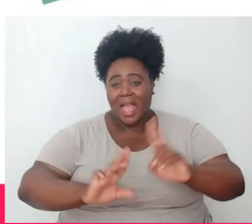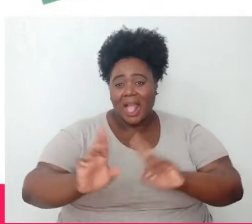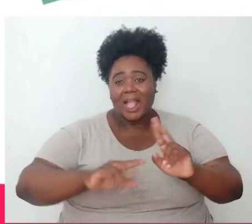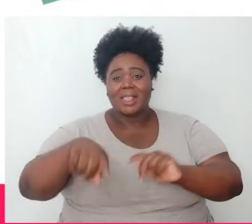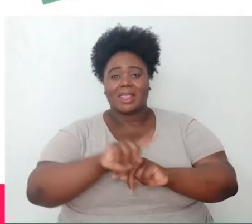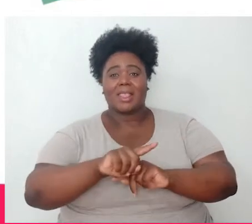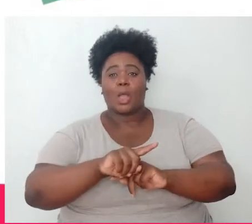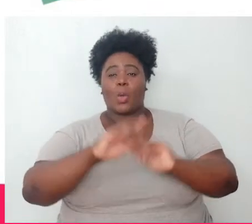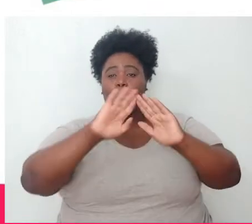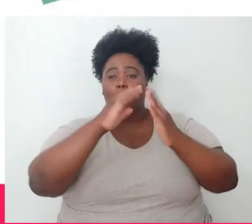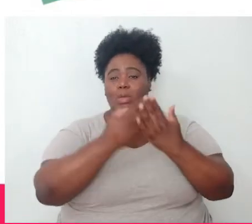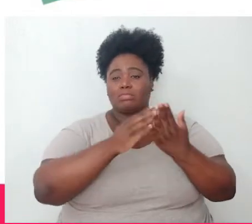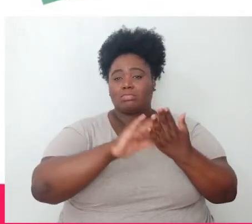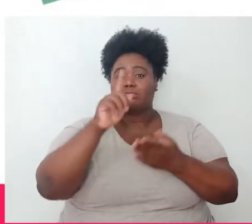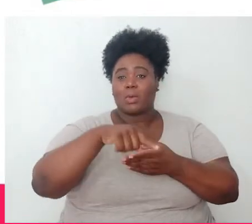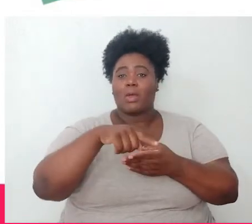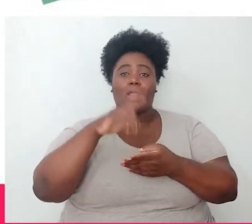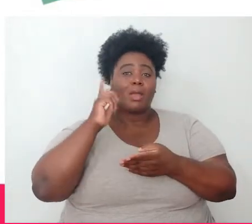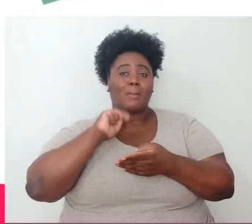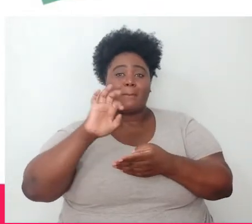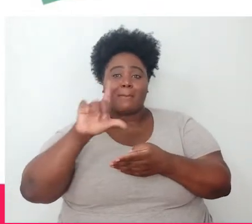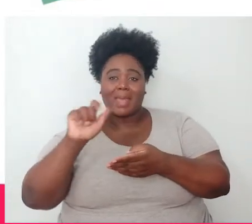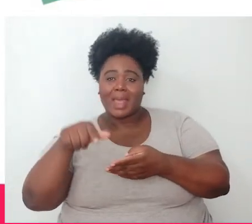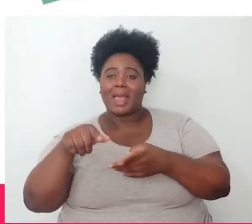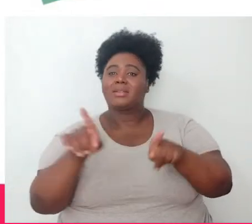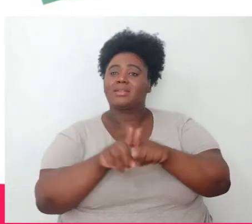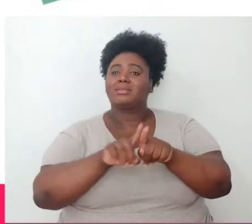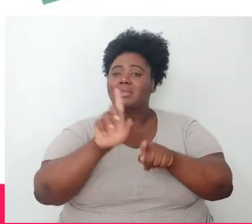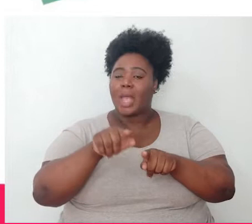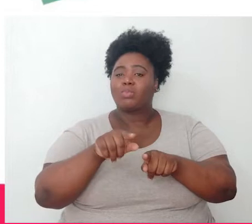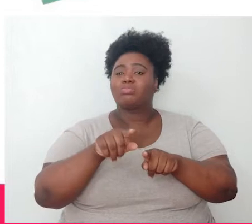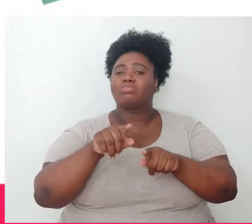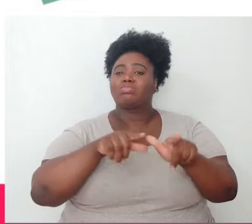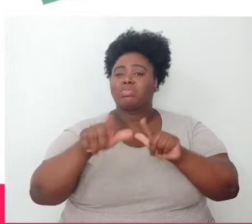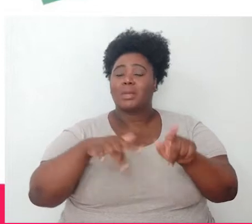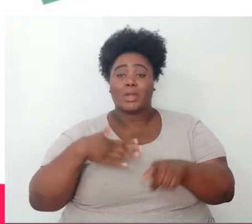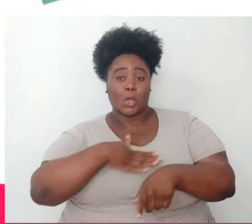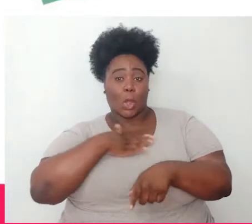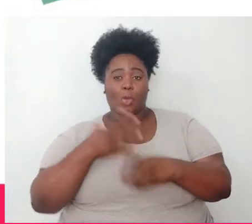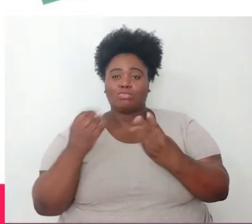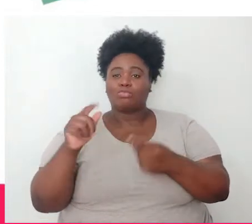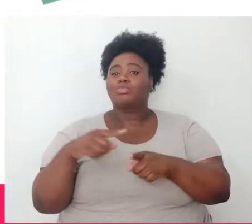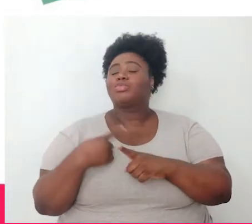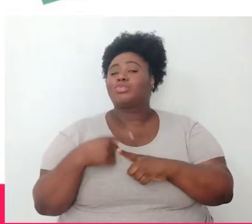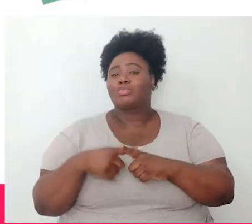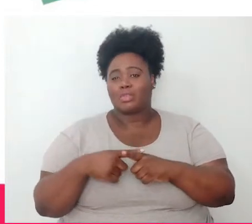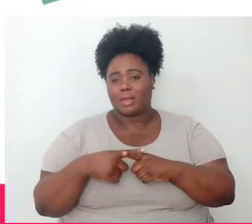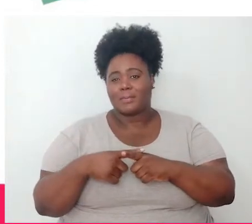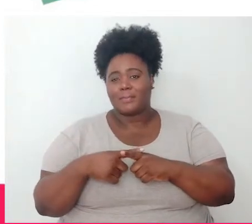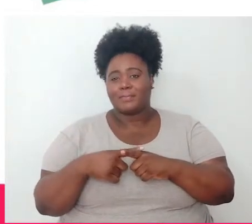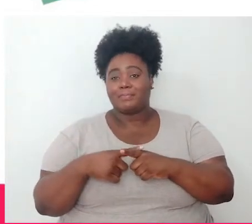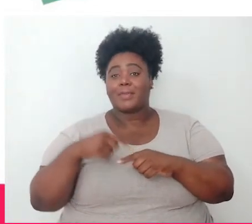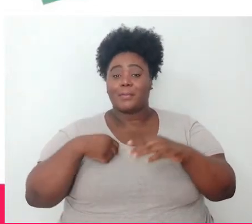com escolas de samba em Belém do Pará. E esse é um trabalho que eu gosto muito porque isso me leva